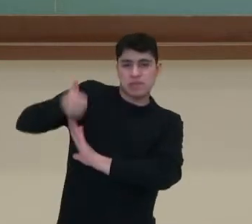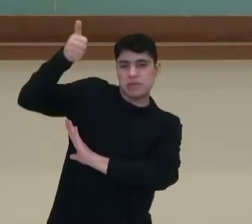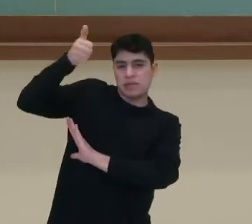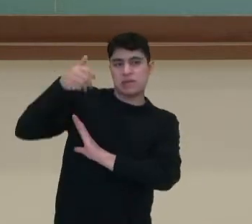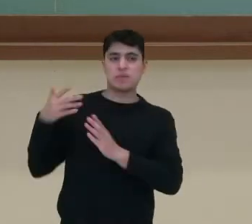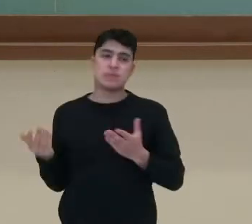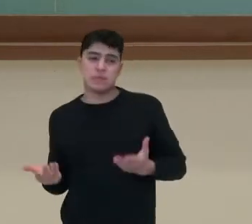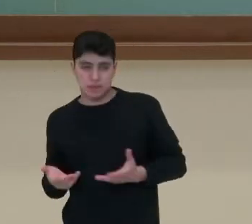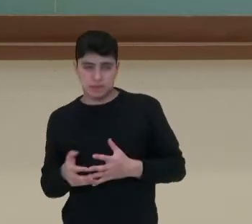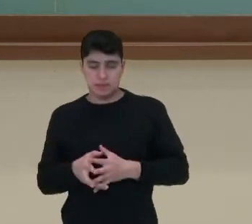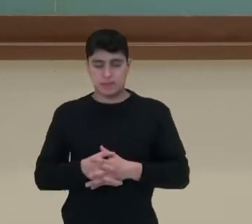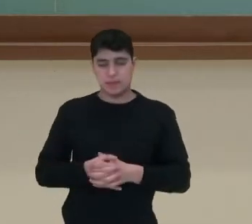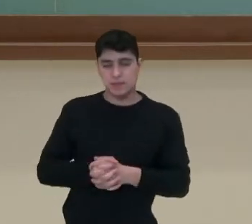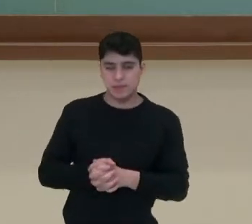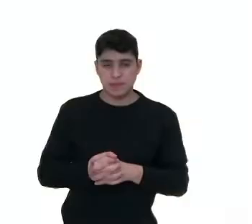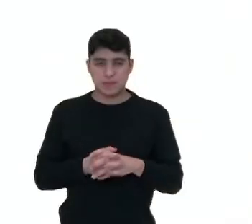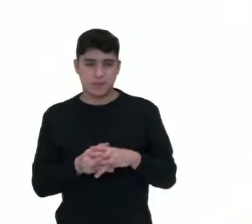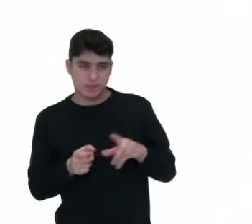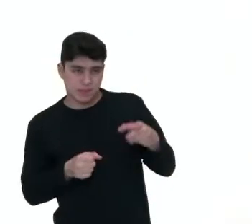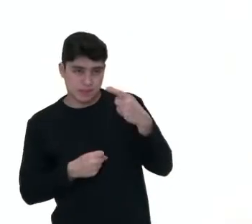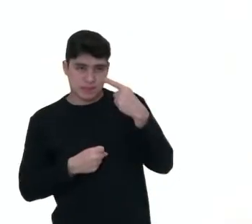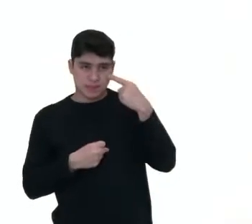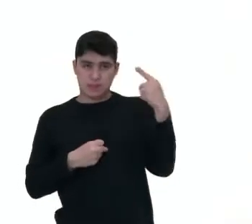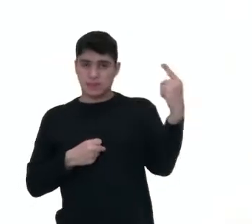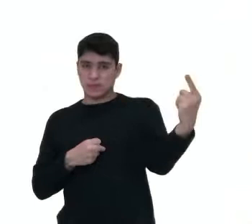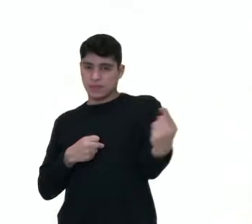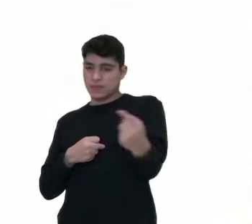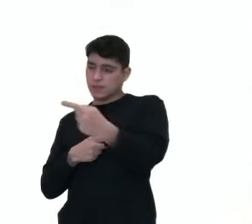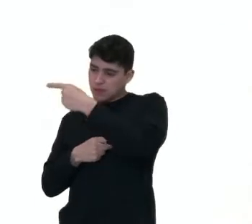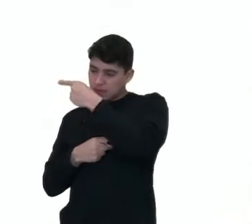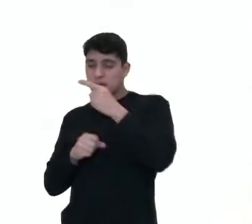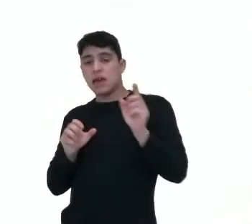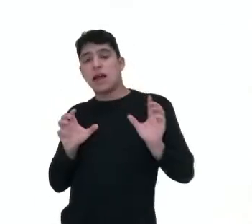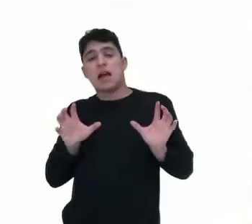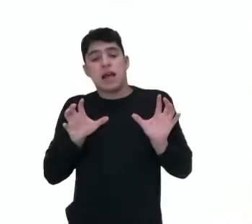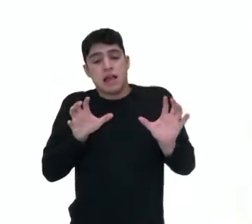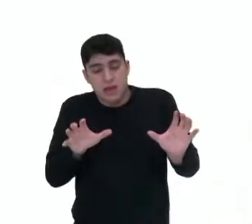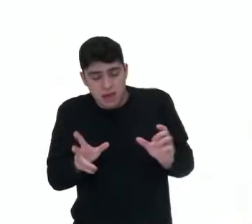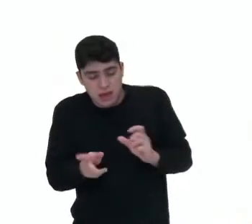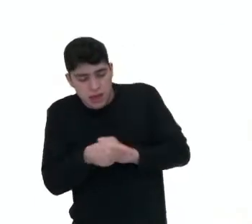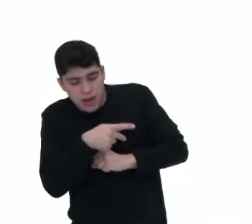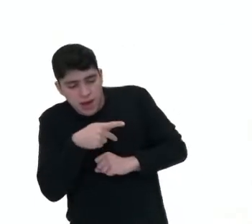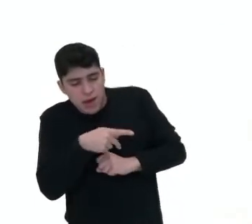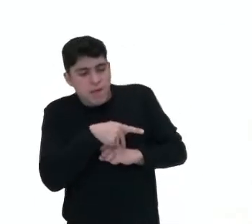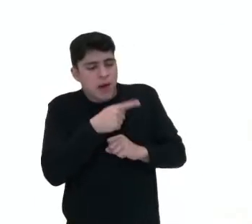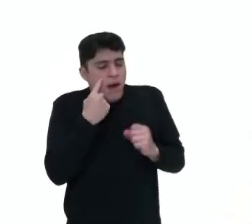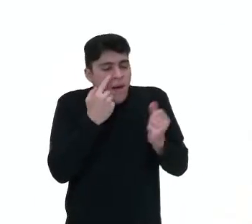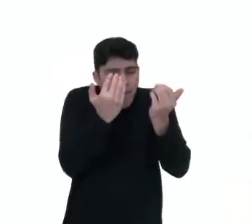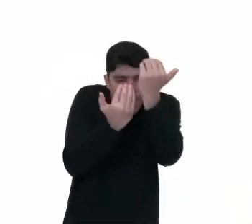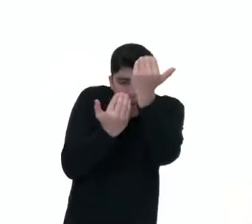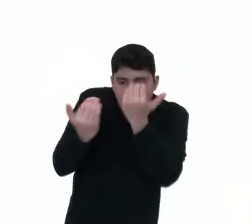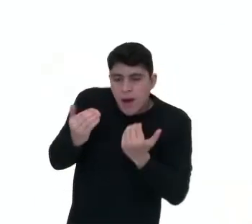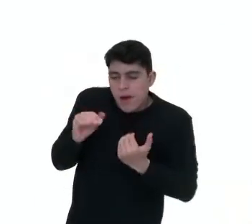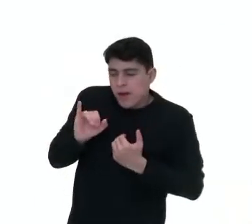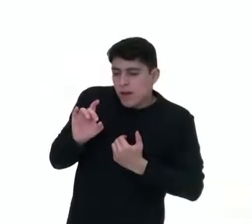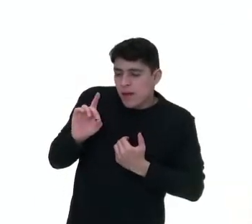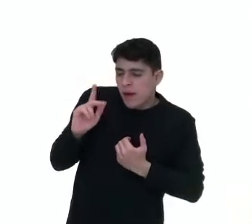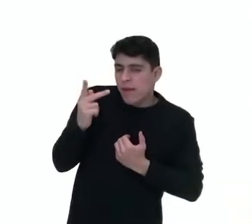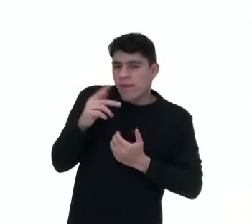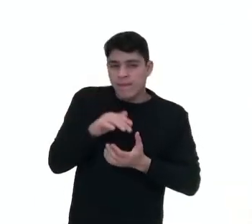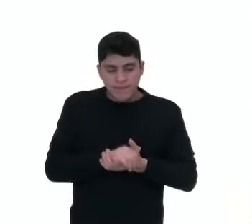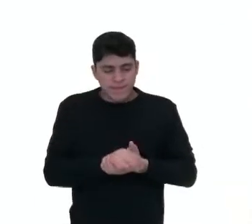aqui. Olha só, é assim que são classificados os países quanto ao IDH.